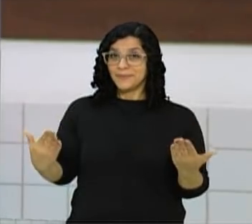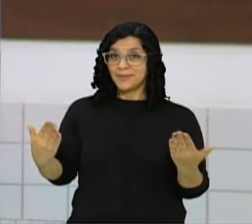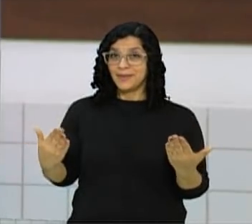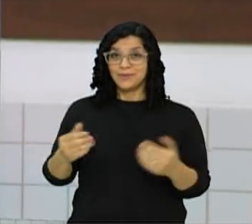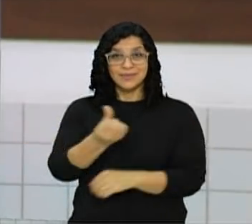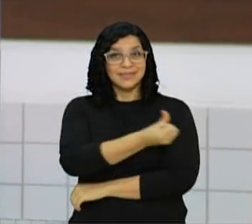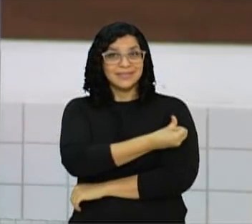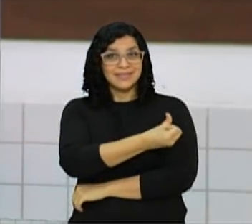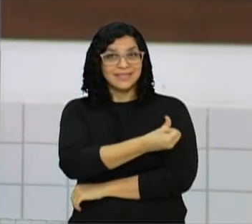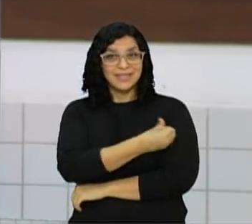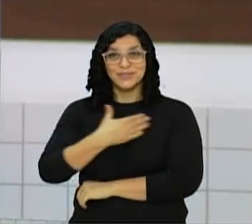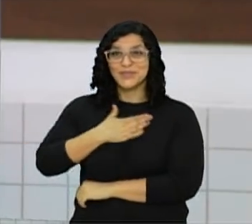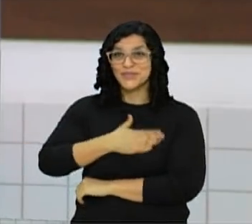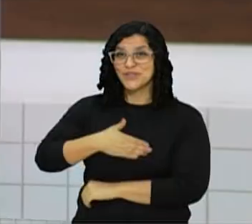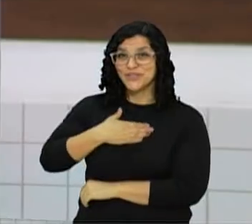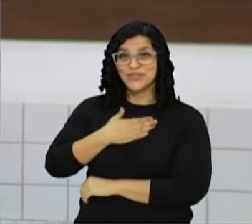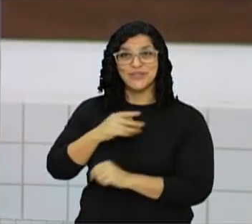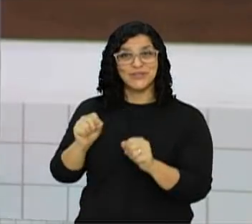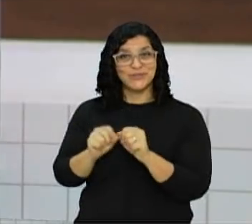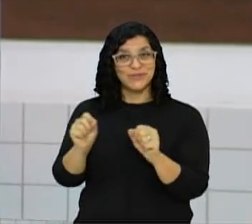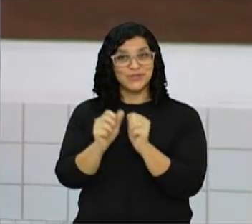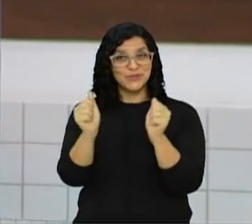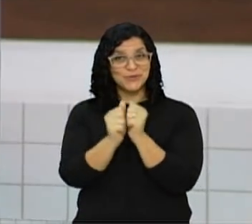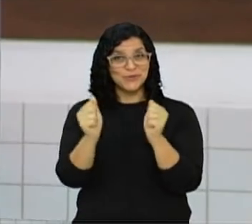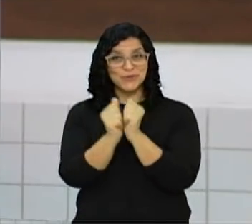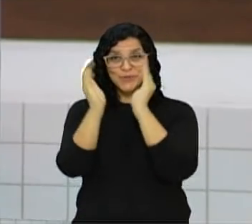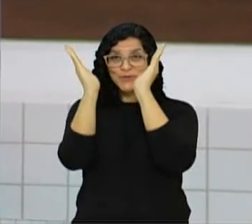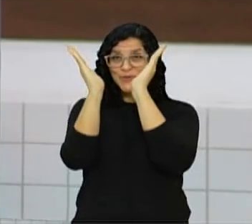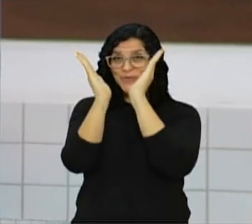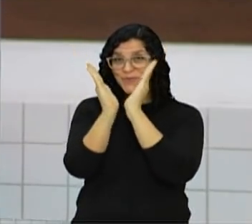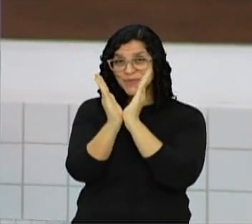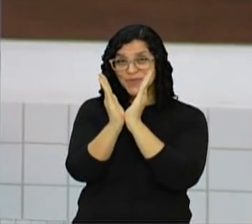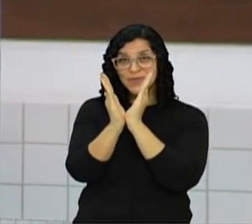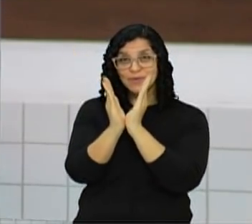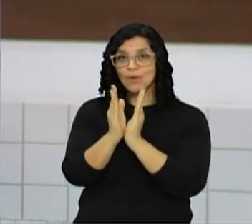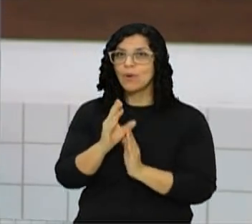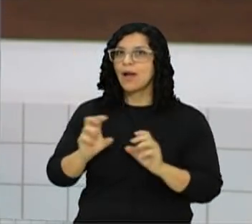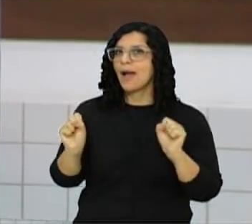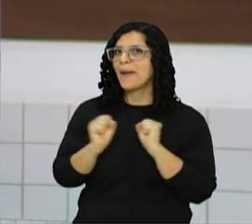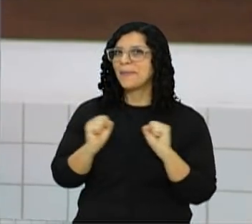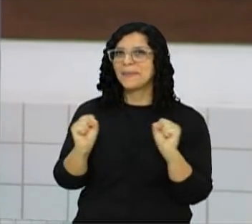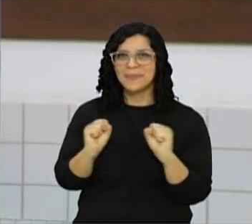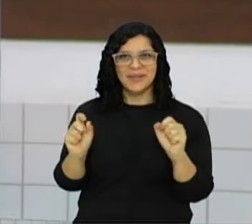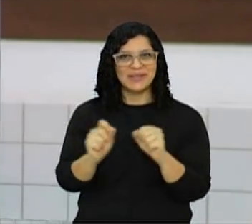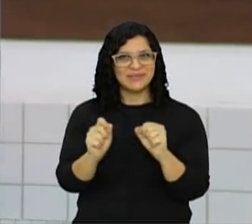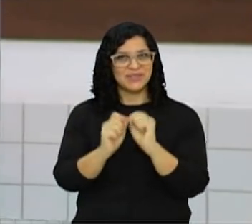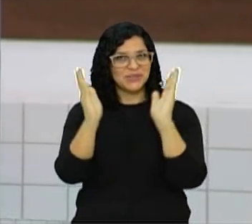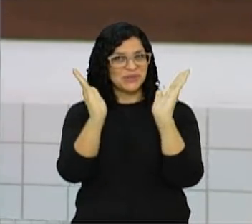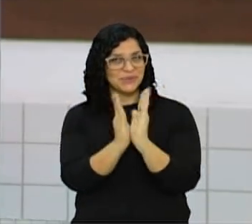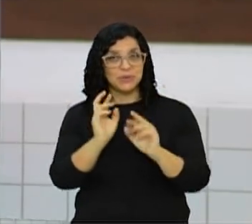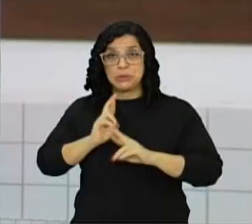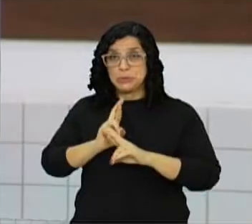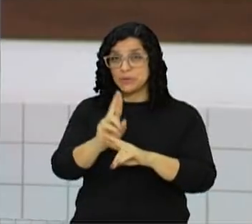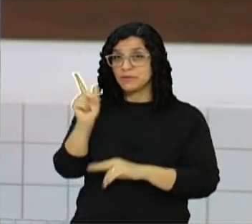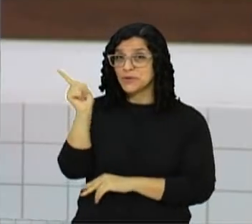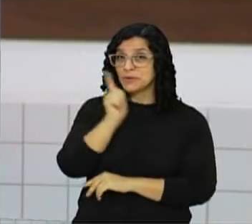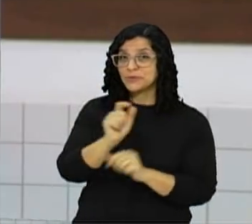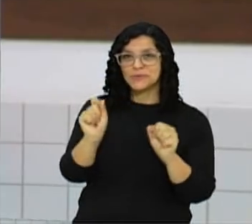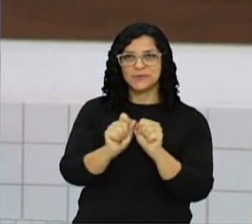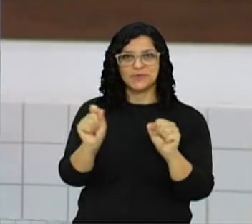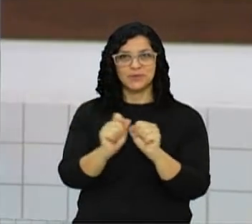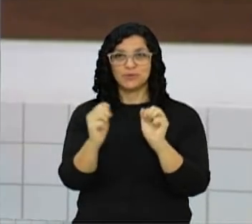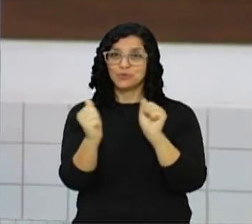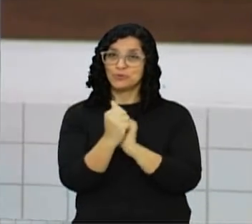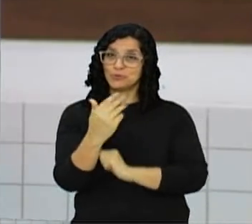Então, sexto ano, você gostou de fazer esse filtro tanto quanto eu? Eu adorei fazer o filtro. Eu espero que se você tenha conseguido fazer junto